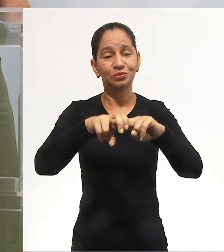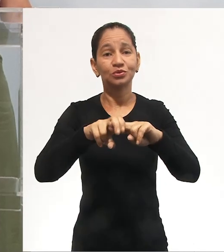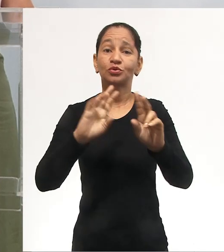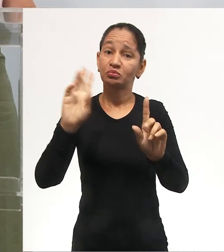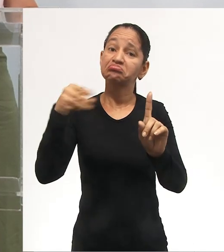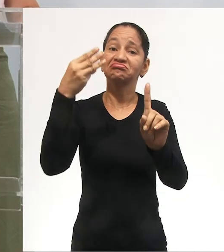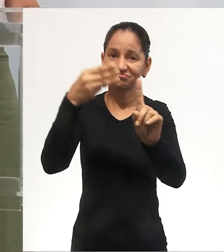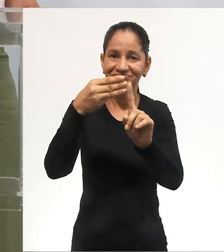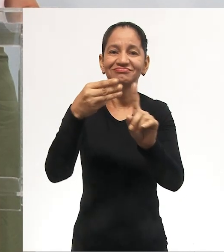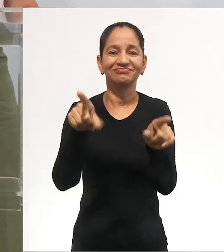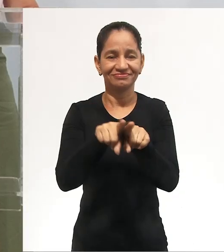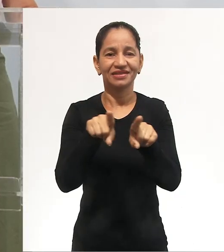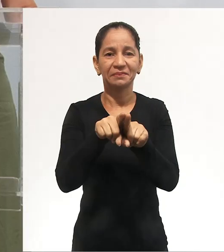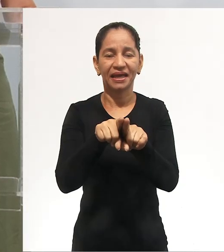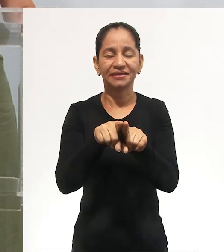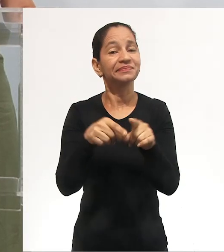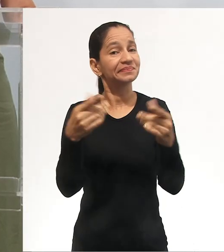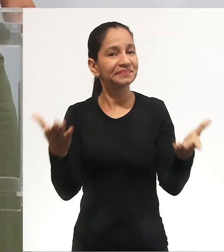então isso é variação regional.